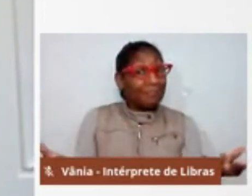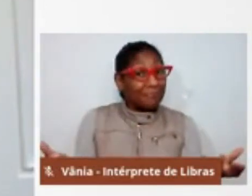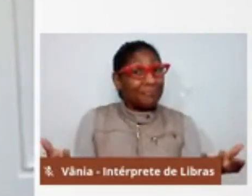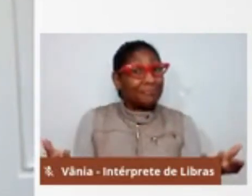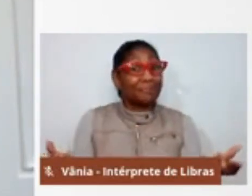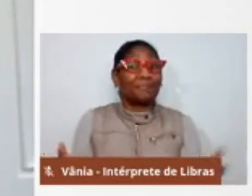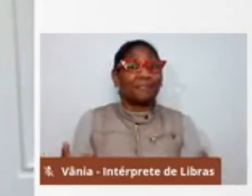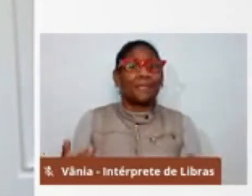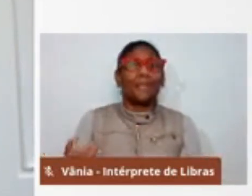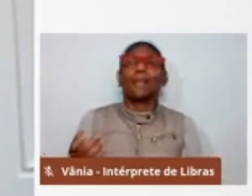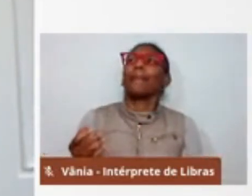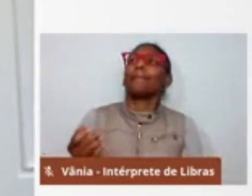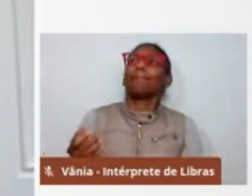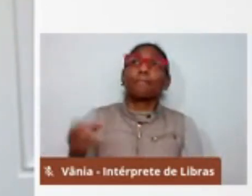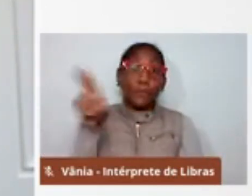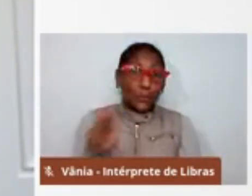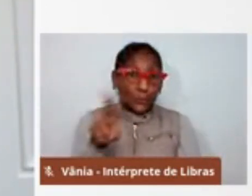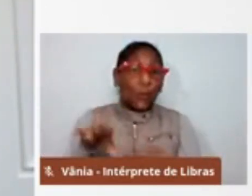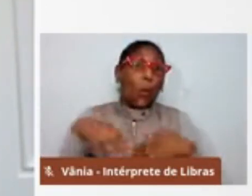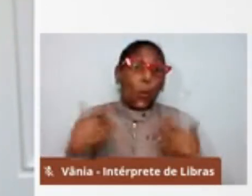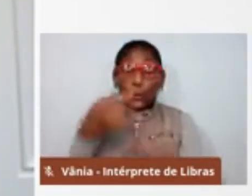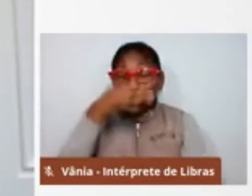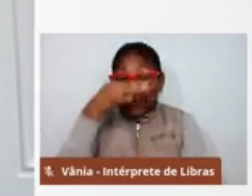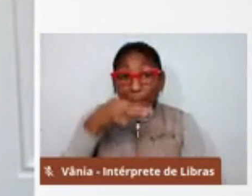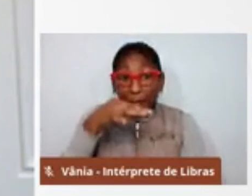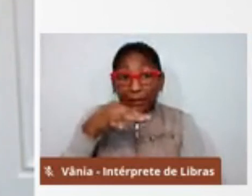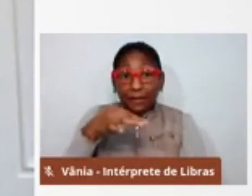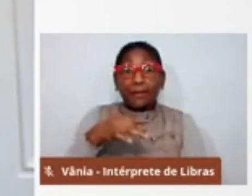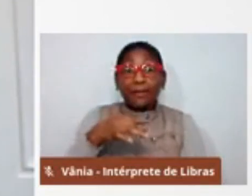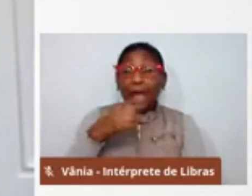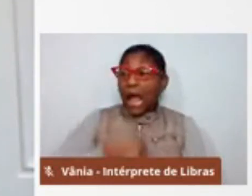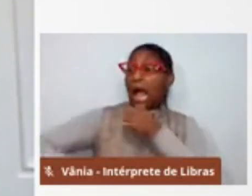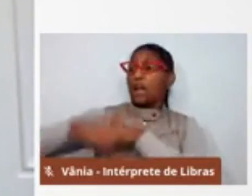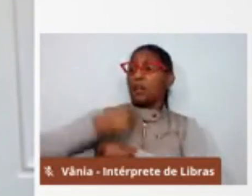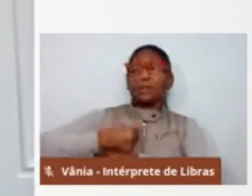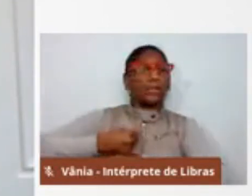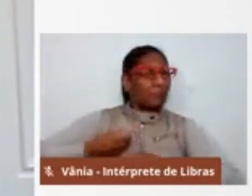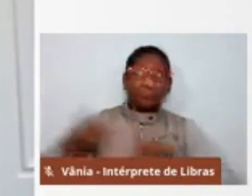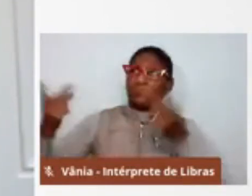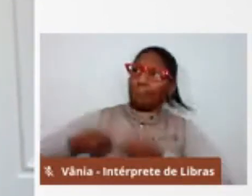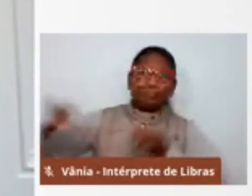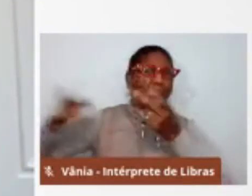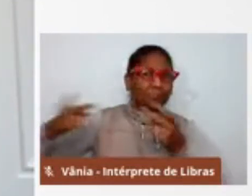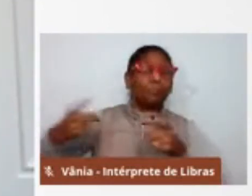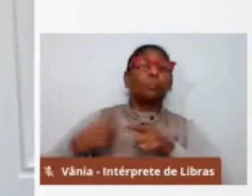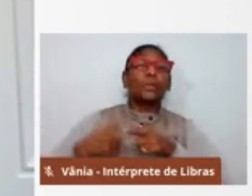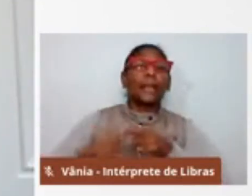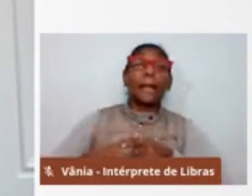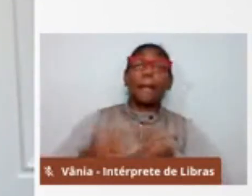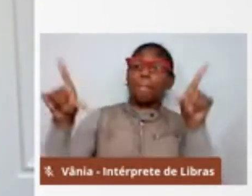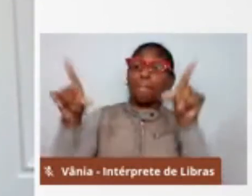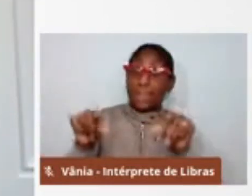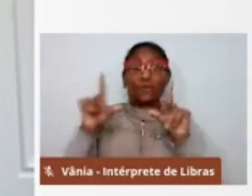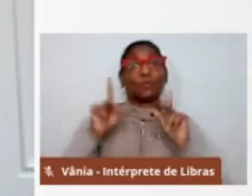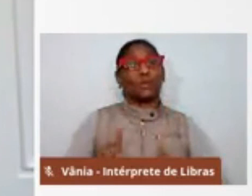que são utilizados para doenças respiratórias neste ano em relação ao ano passado, porque há menos pessoas acometidas de doenças